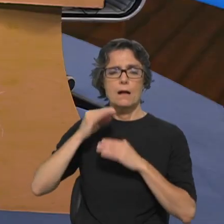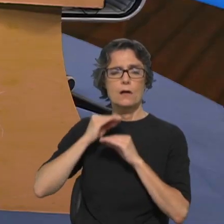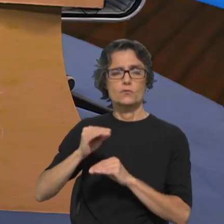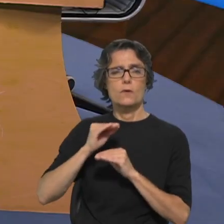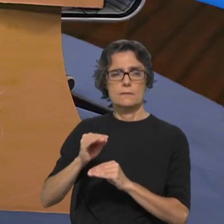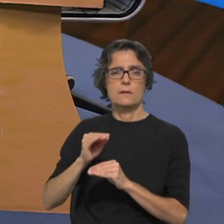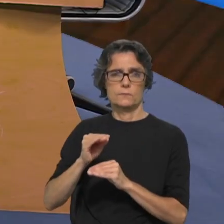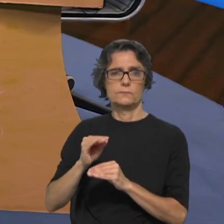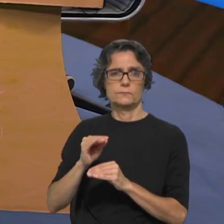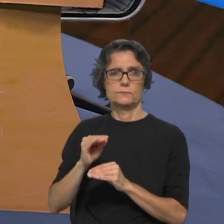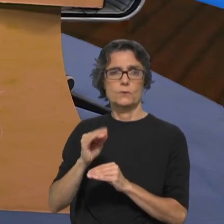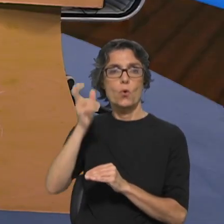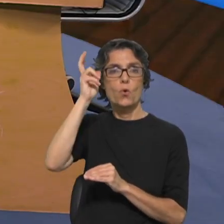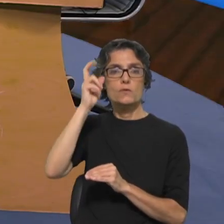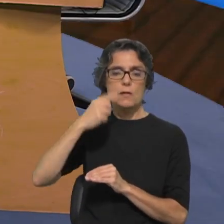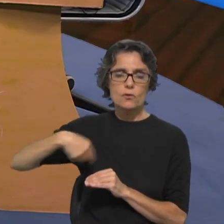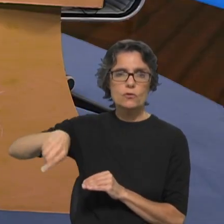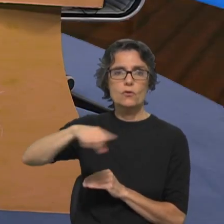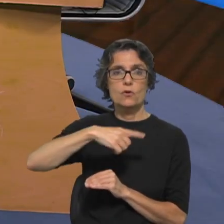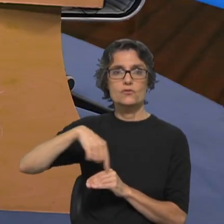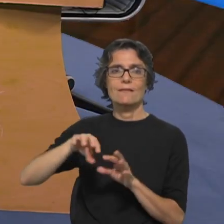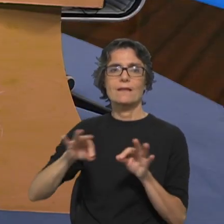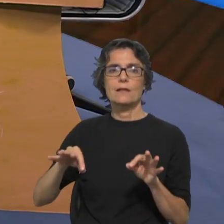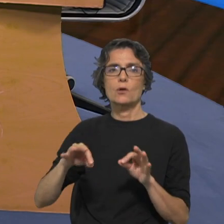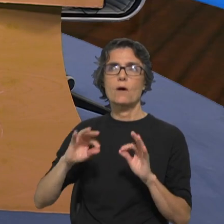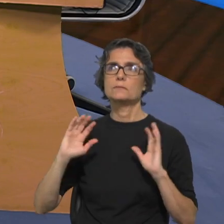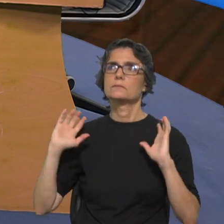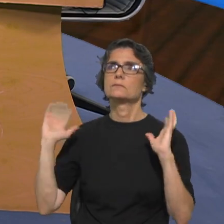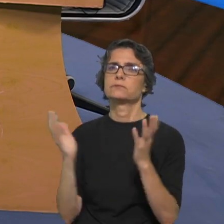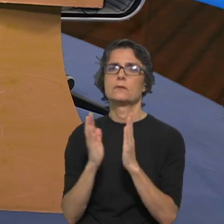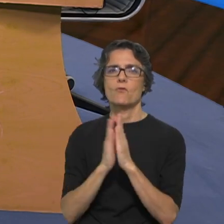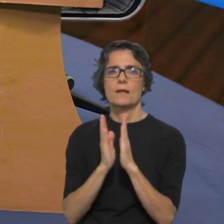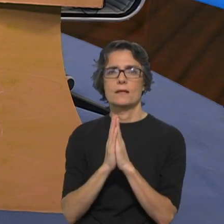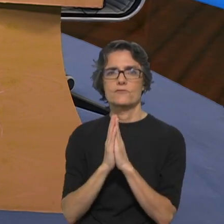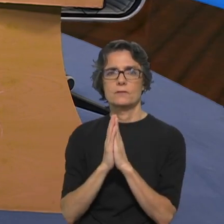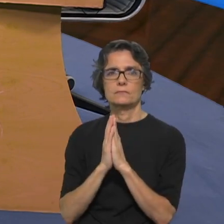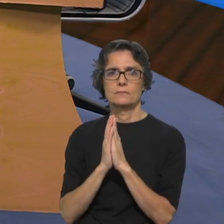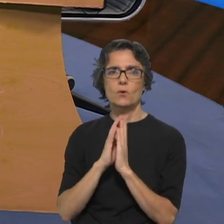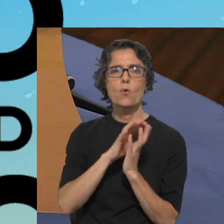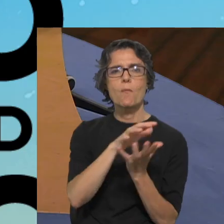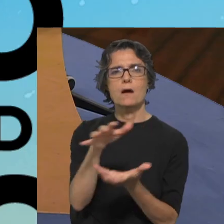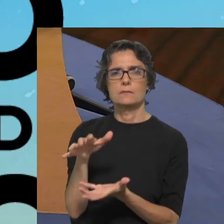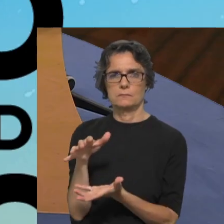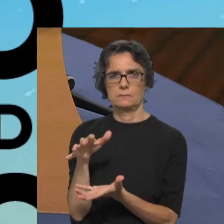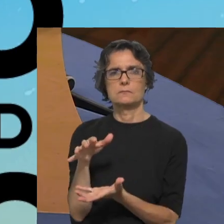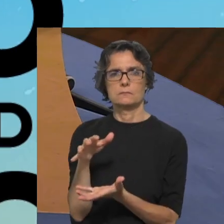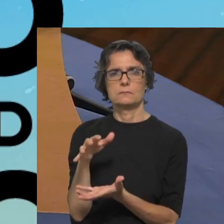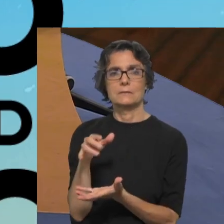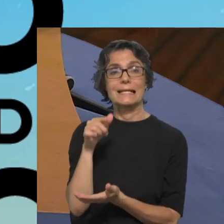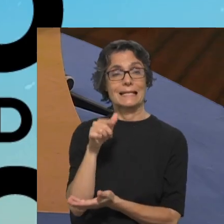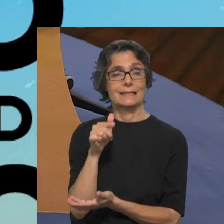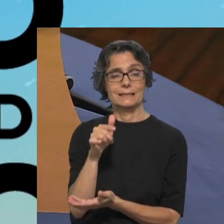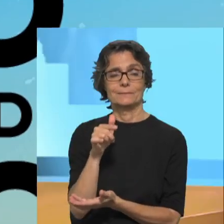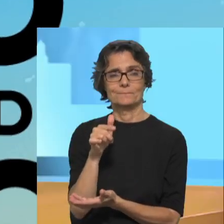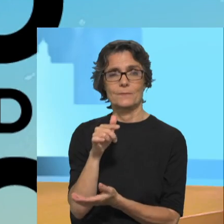este conceito de estar neste mundo como num grande templo sem que a dimensão, não estou a dizer nem de fé, mas estou a dizer